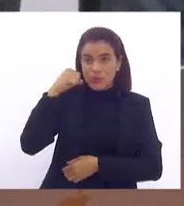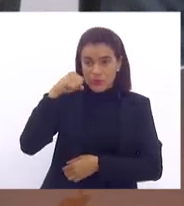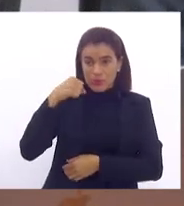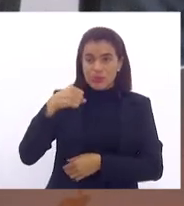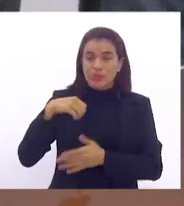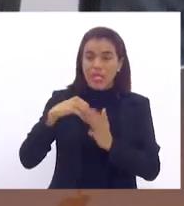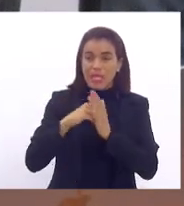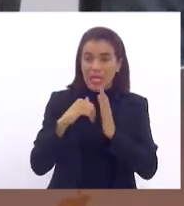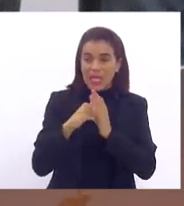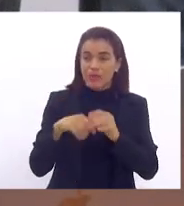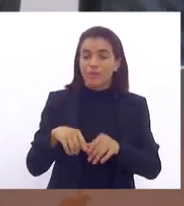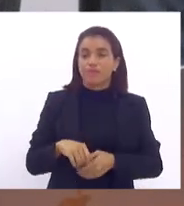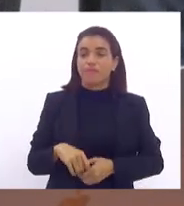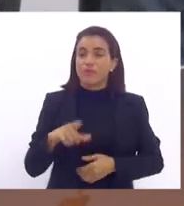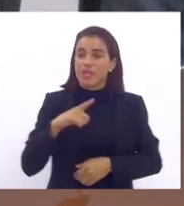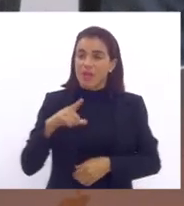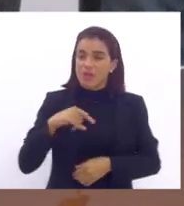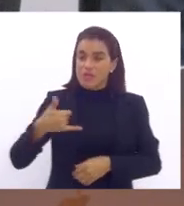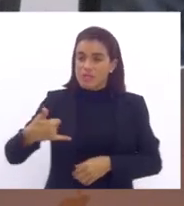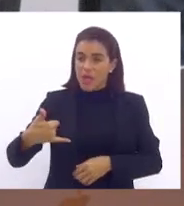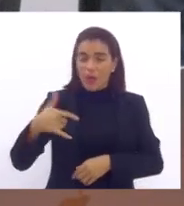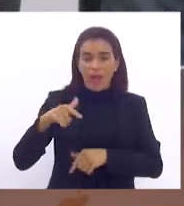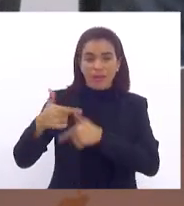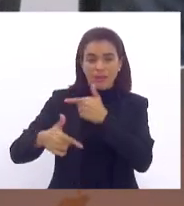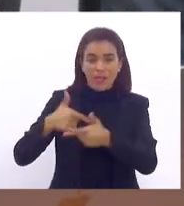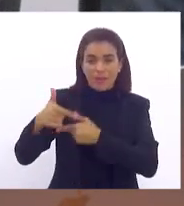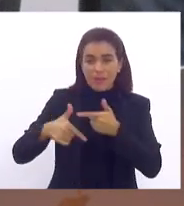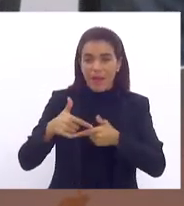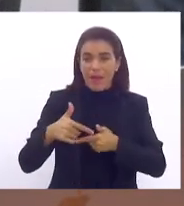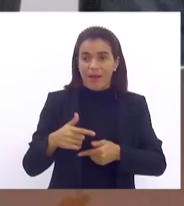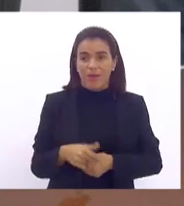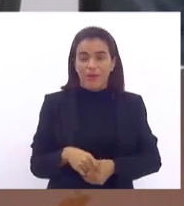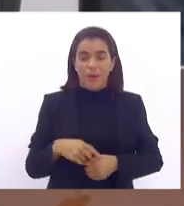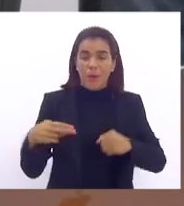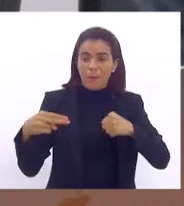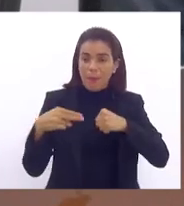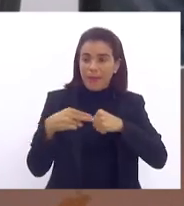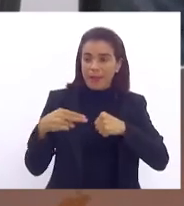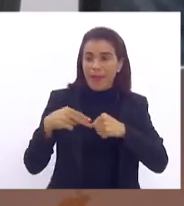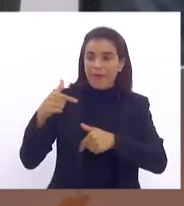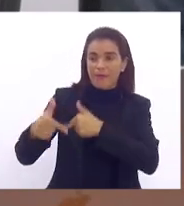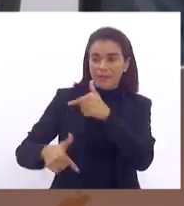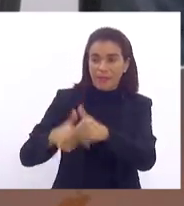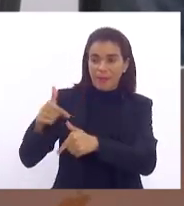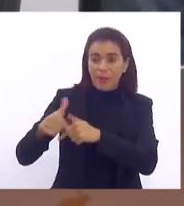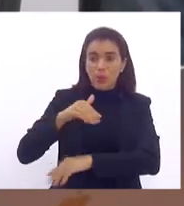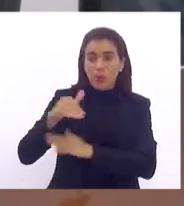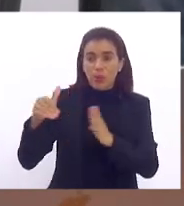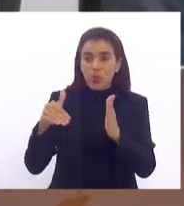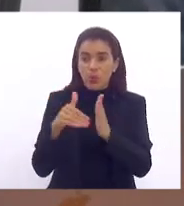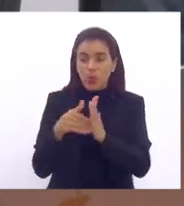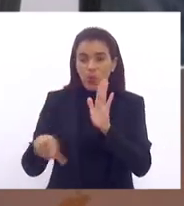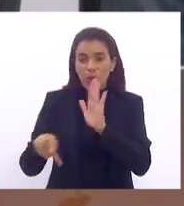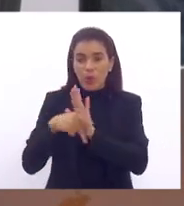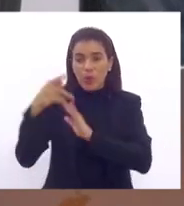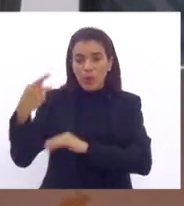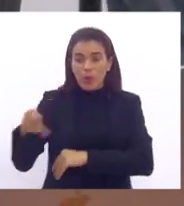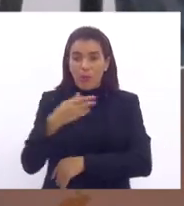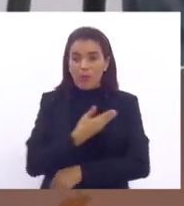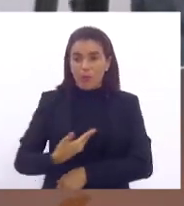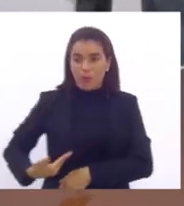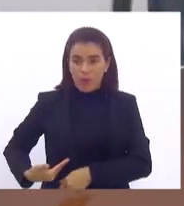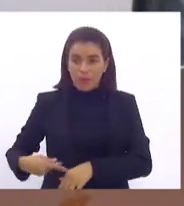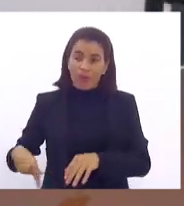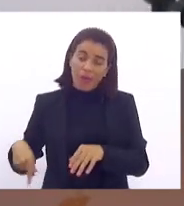inclusive computador funcional celular funcional eh pen drive Todos bens públicos né pertencentes ao